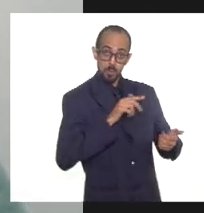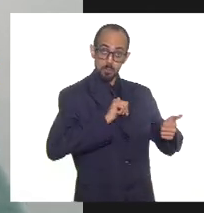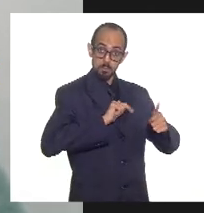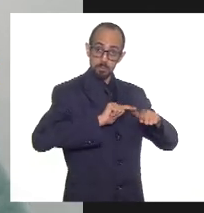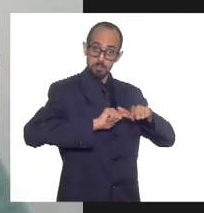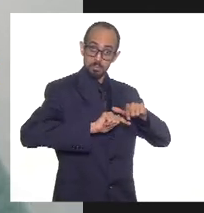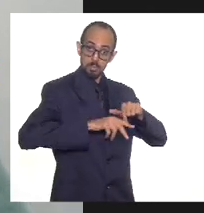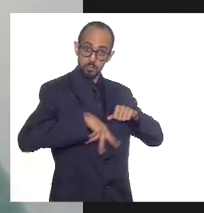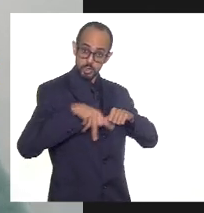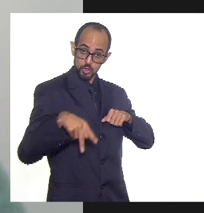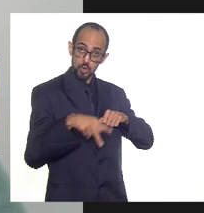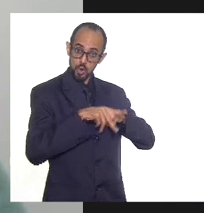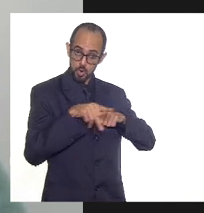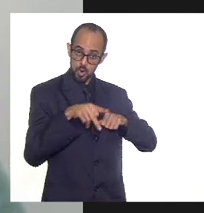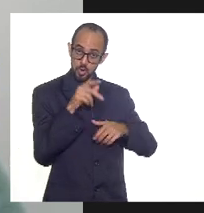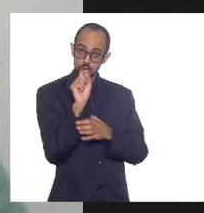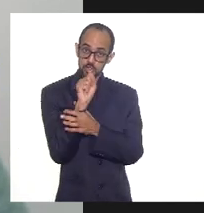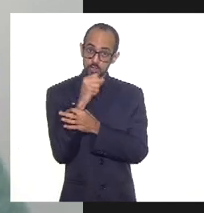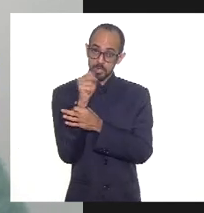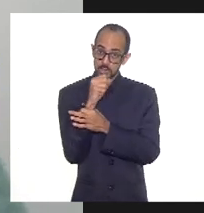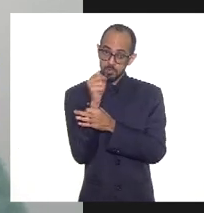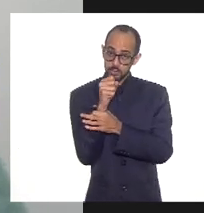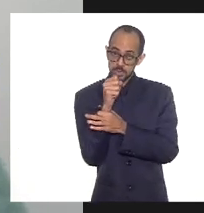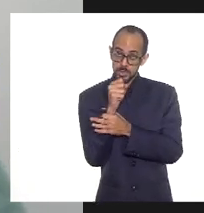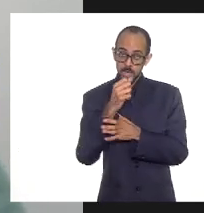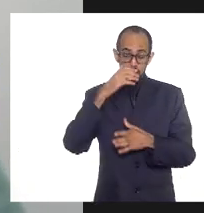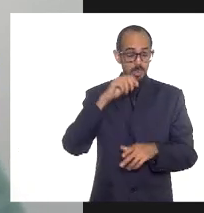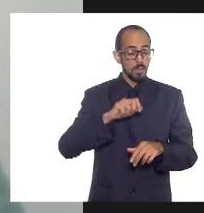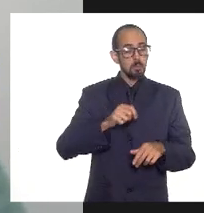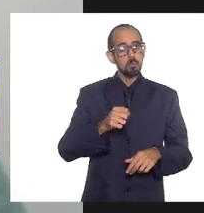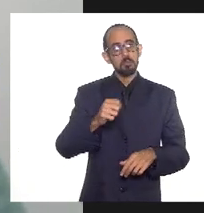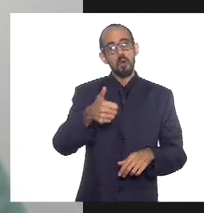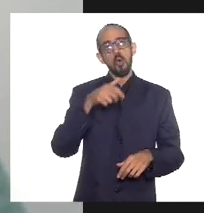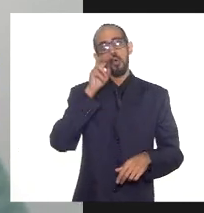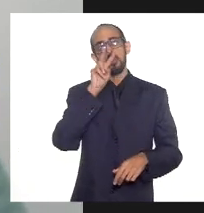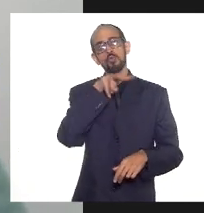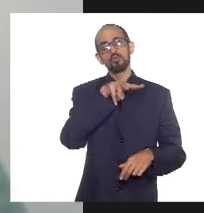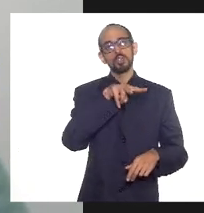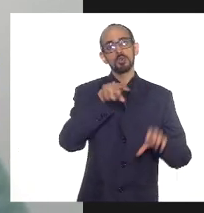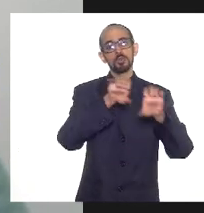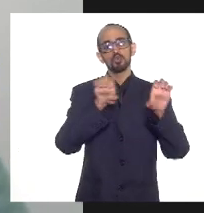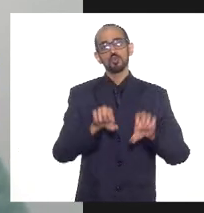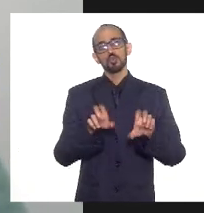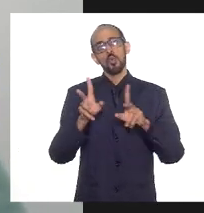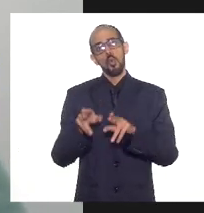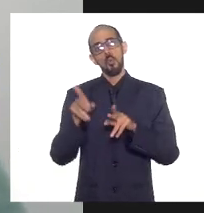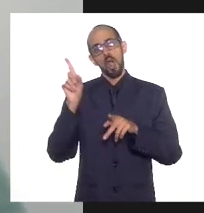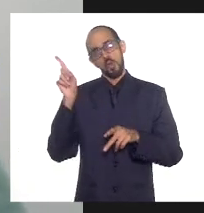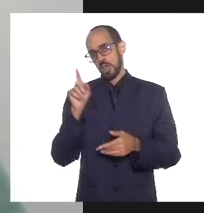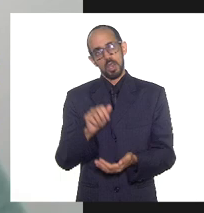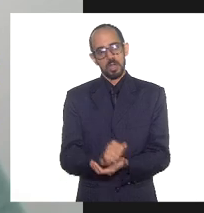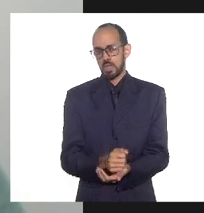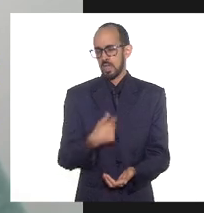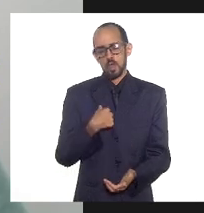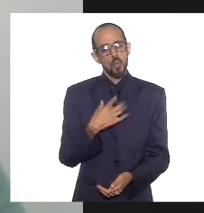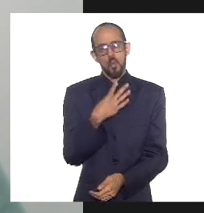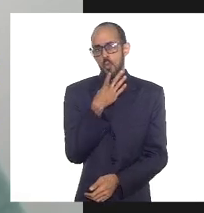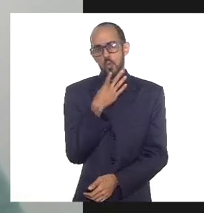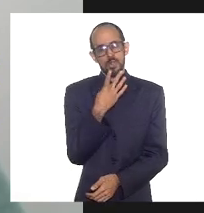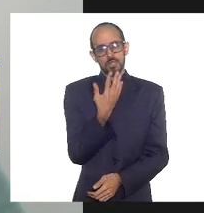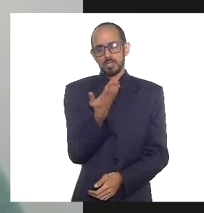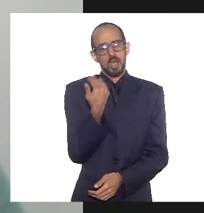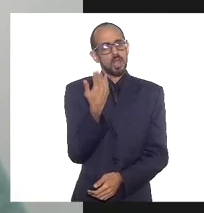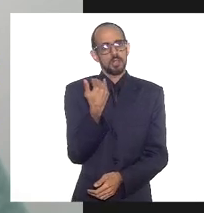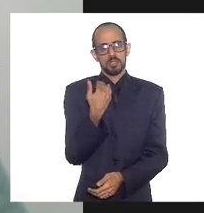e poucas vezes, presidente Marta, eu vi uma estrutura daquela. Eu não conhecia, você de fora não